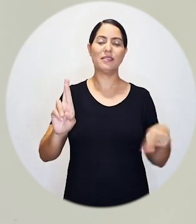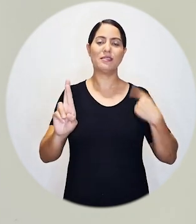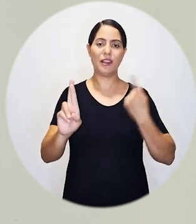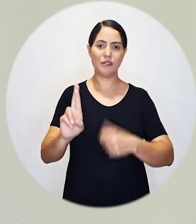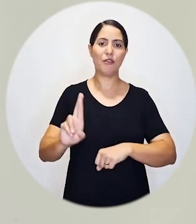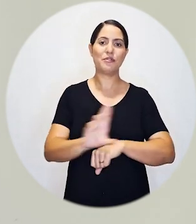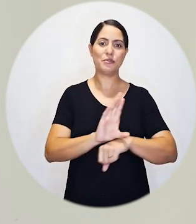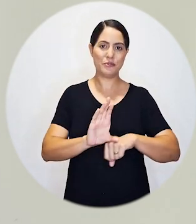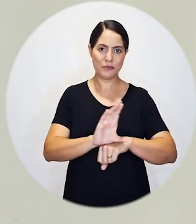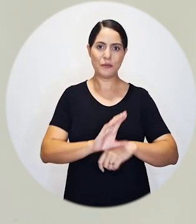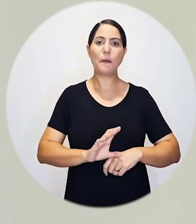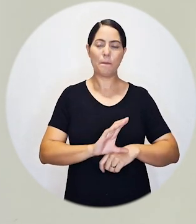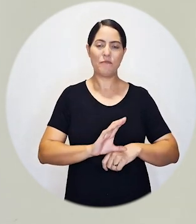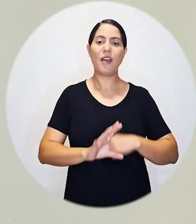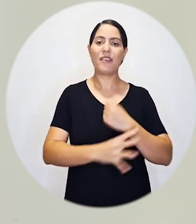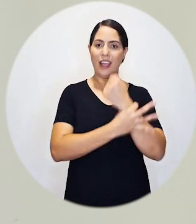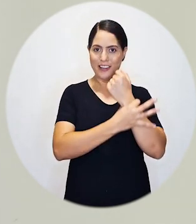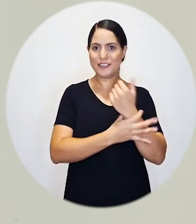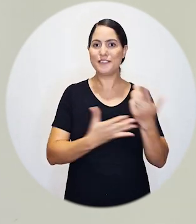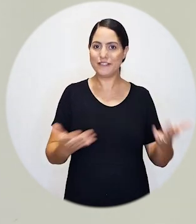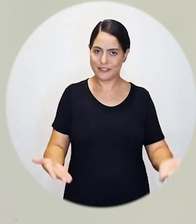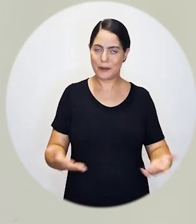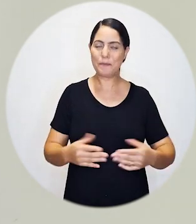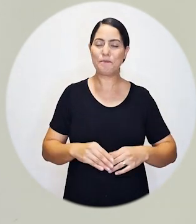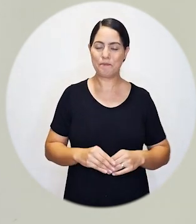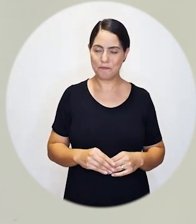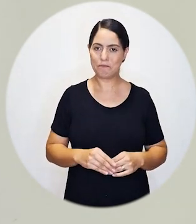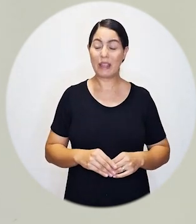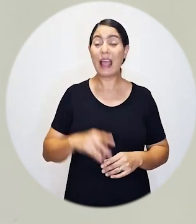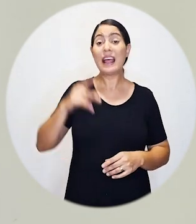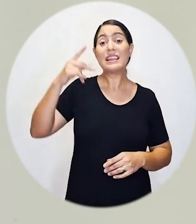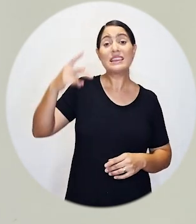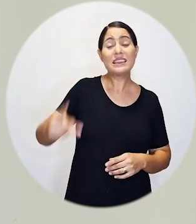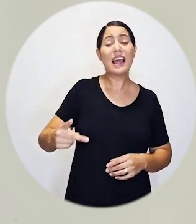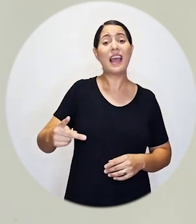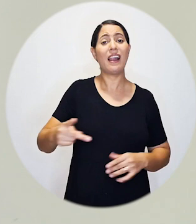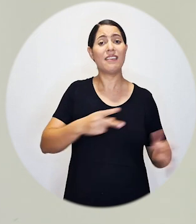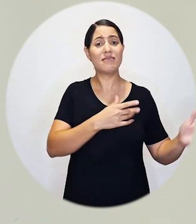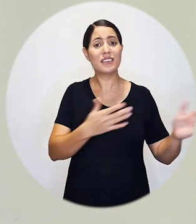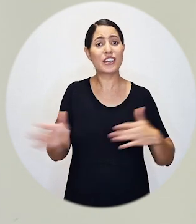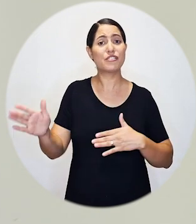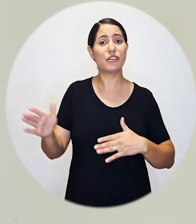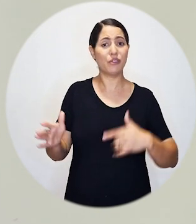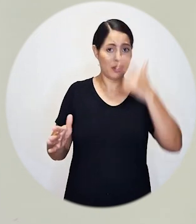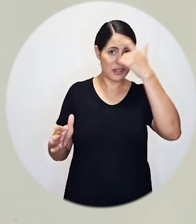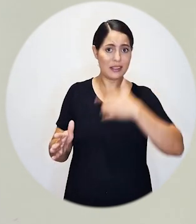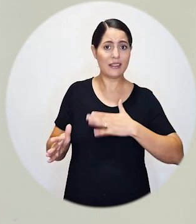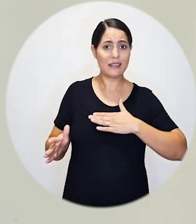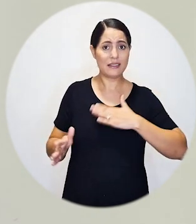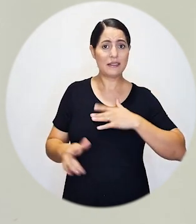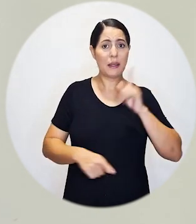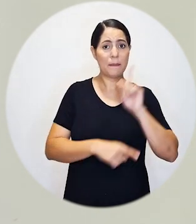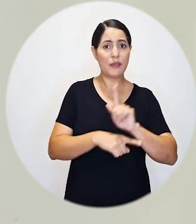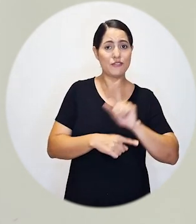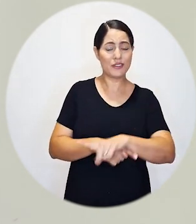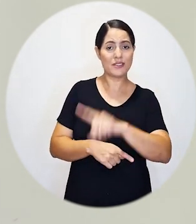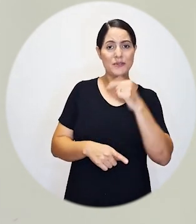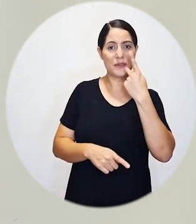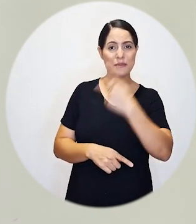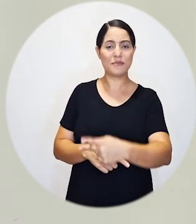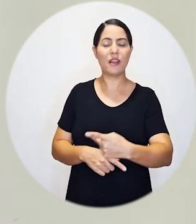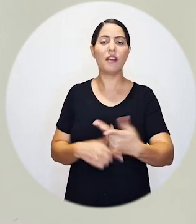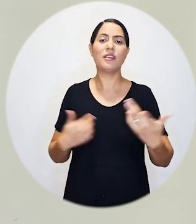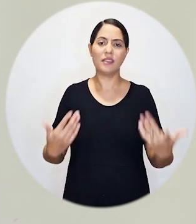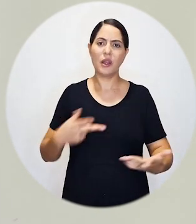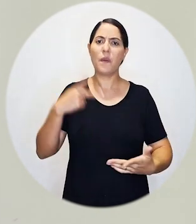Constitucional, na minha gestão como presidente do Conselho Federal da Ordem. A sua trajetória, que é marcada por um longo serviço prestado à advocacia